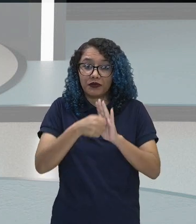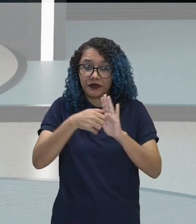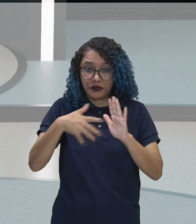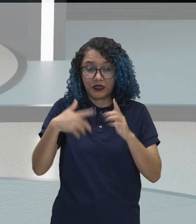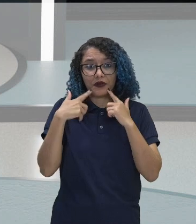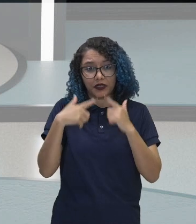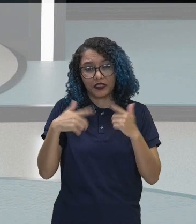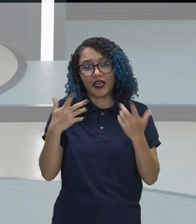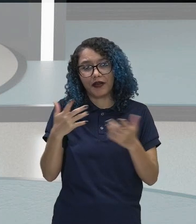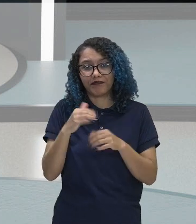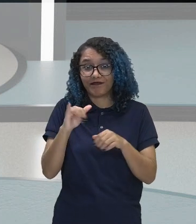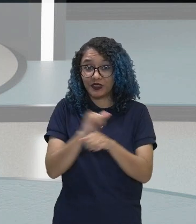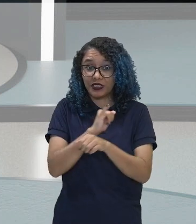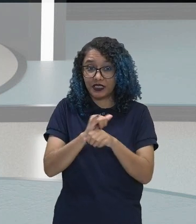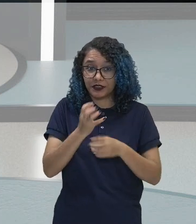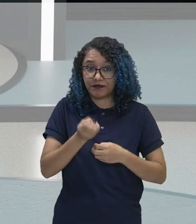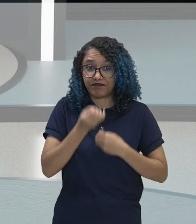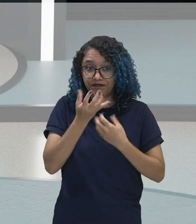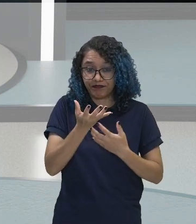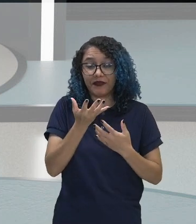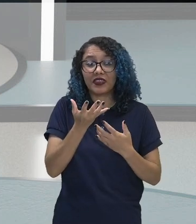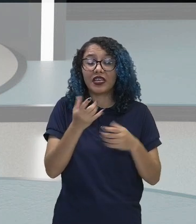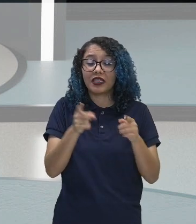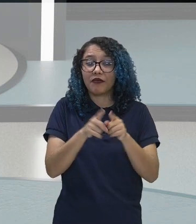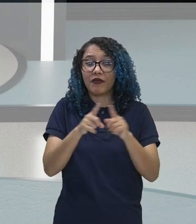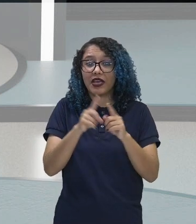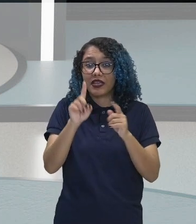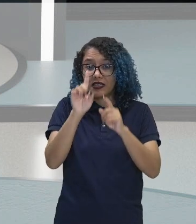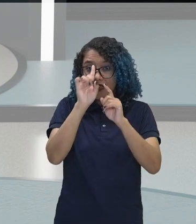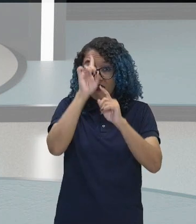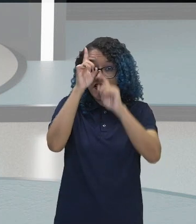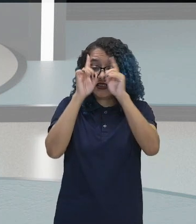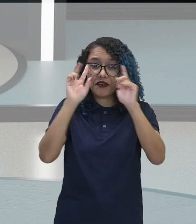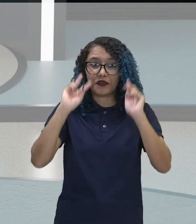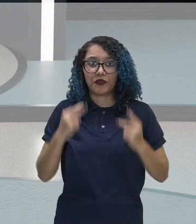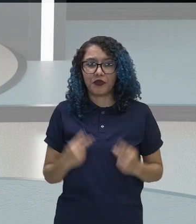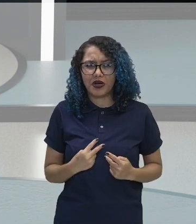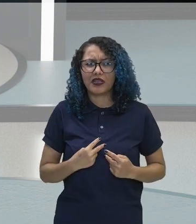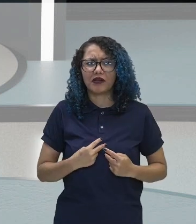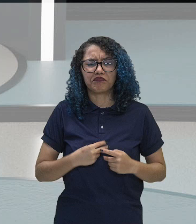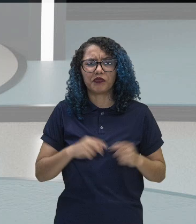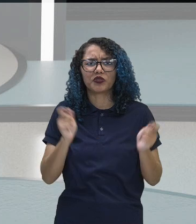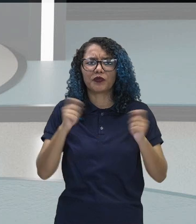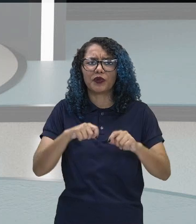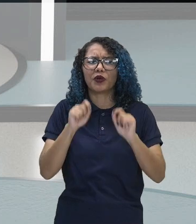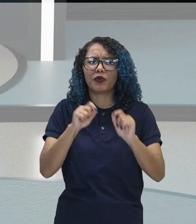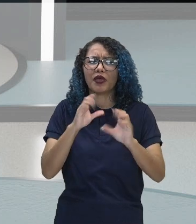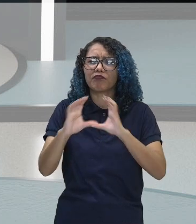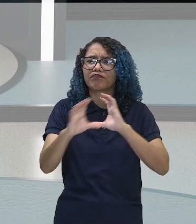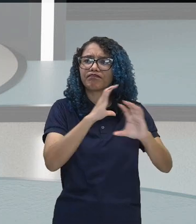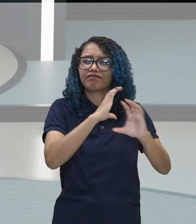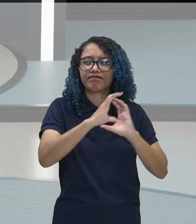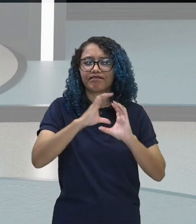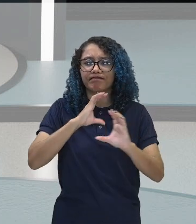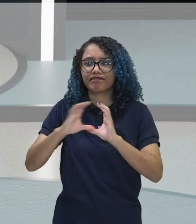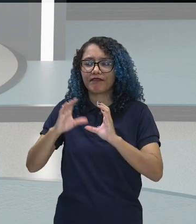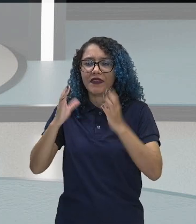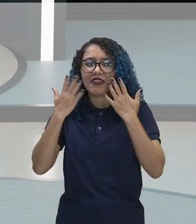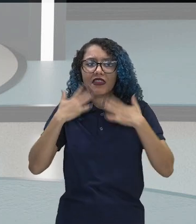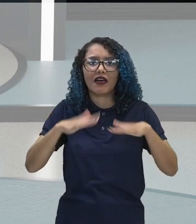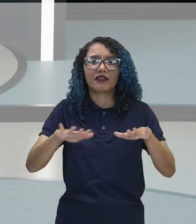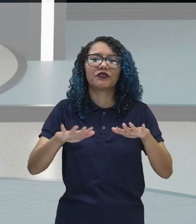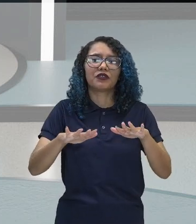E a criatividade humana, ela permite uma comunicação fluida e que muitas